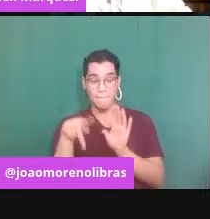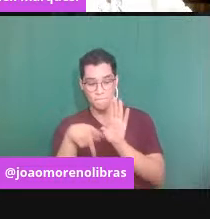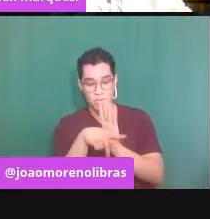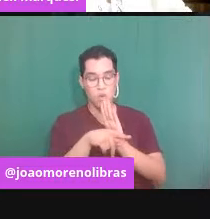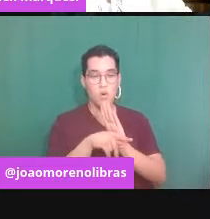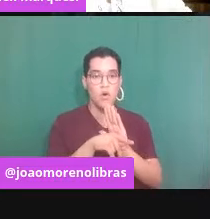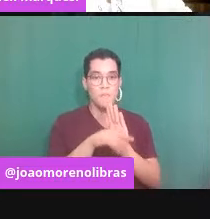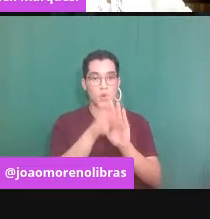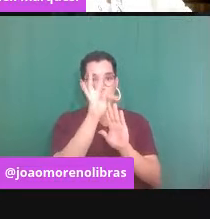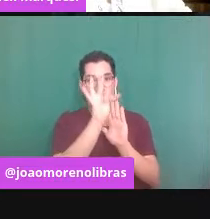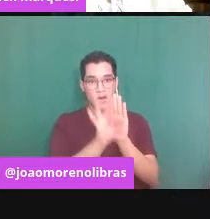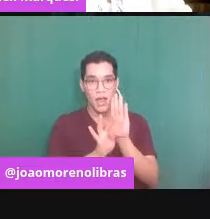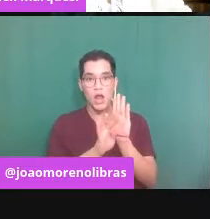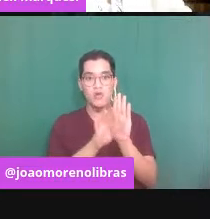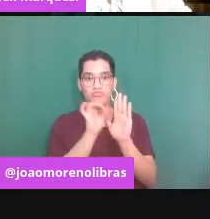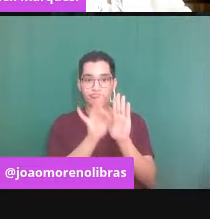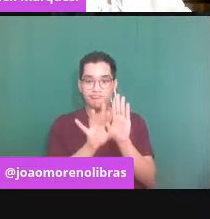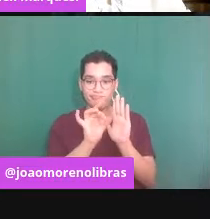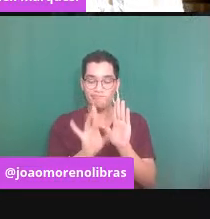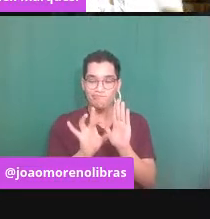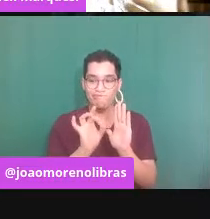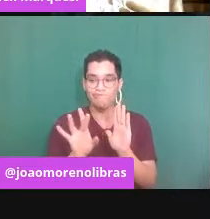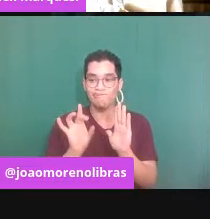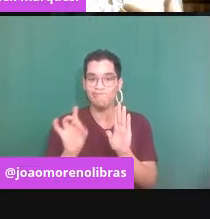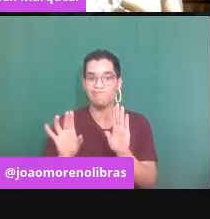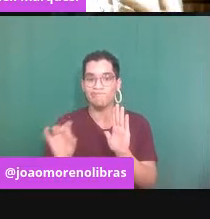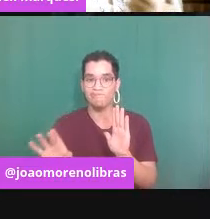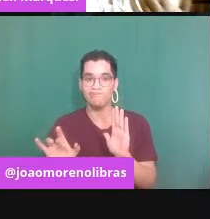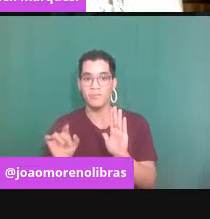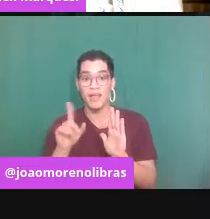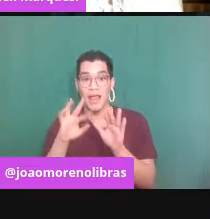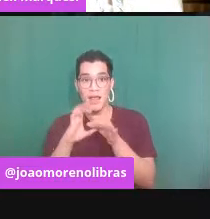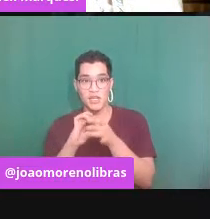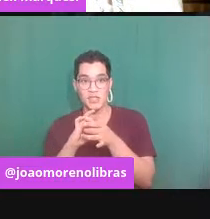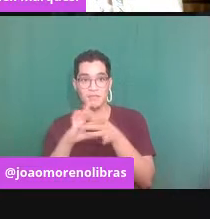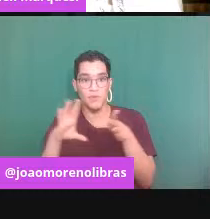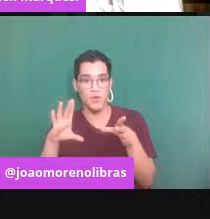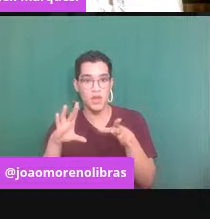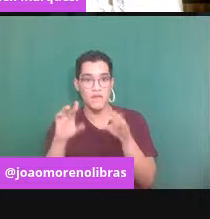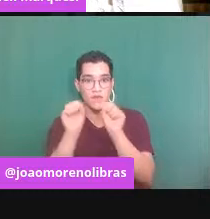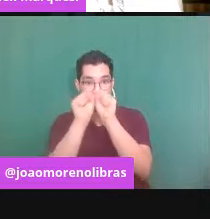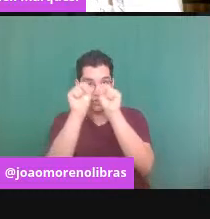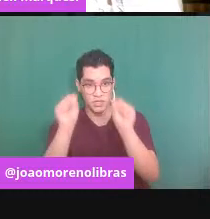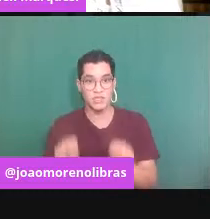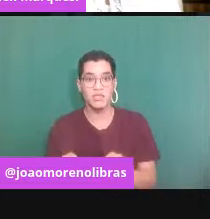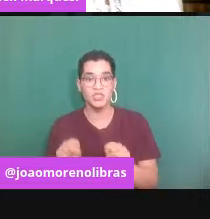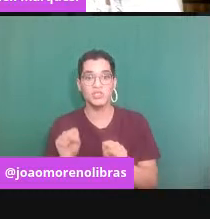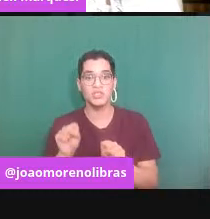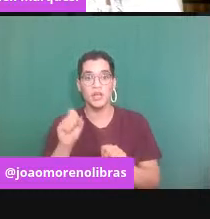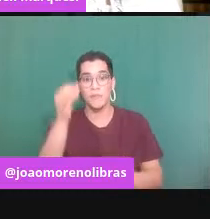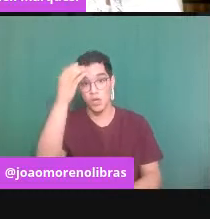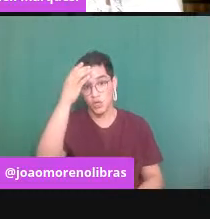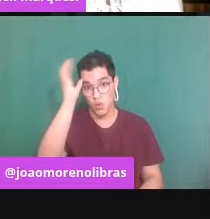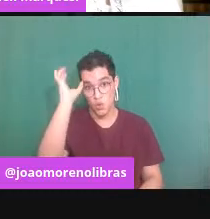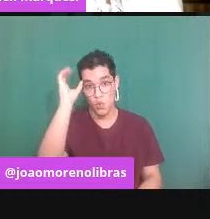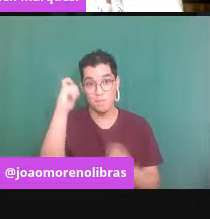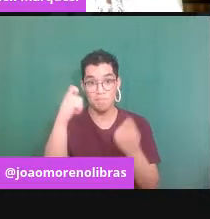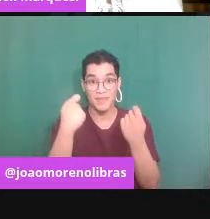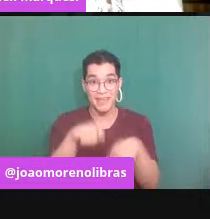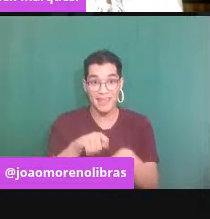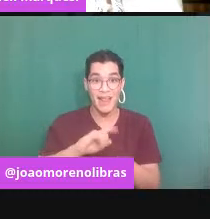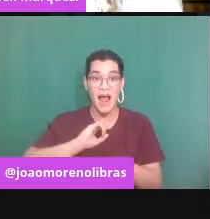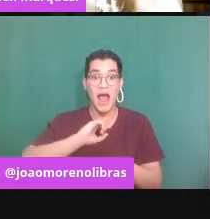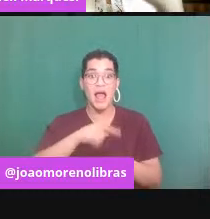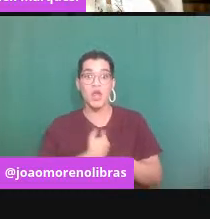né? Ele está disponível no sistema de conhecimento e permite construir e reconstruir